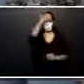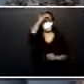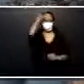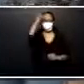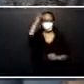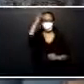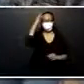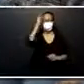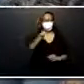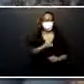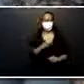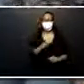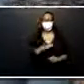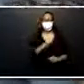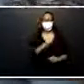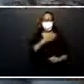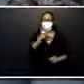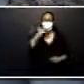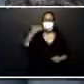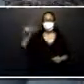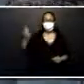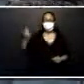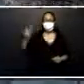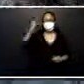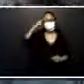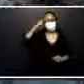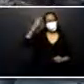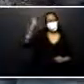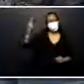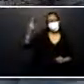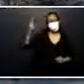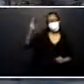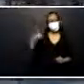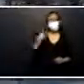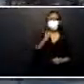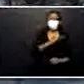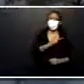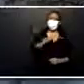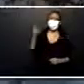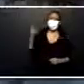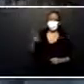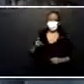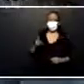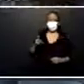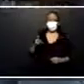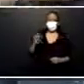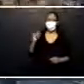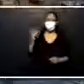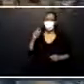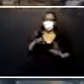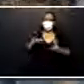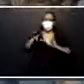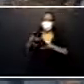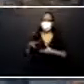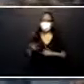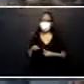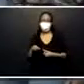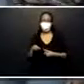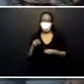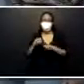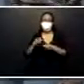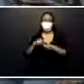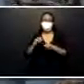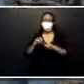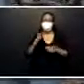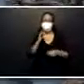de repensar quem somos, que vida que estamos vivendo e que mundo estamos construindo para quem fica e para